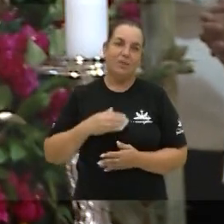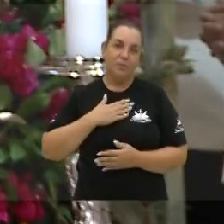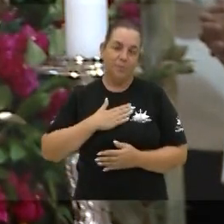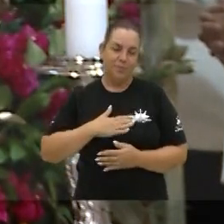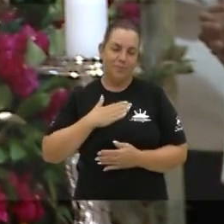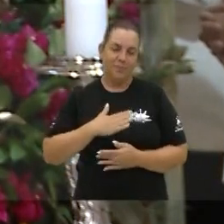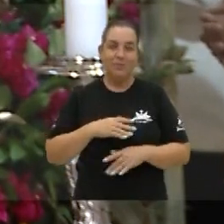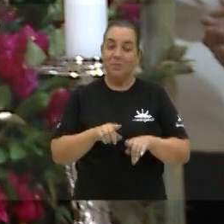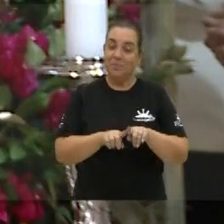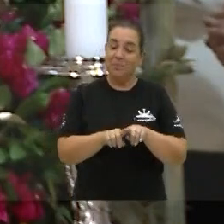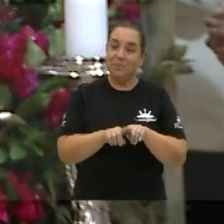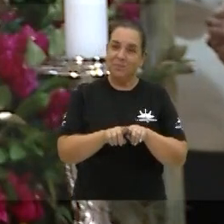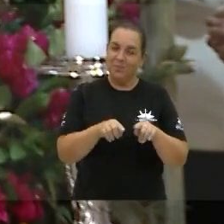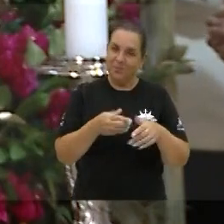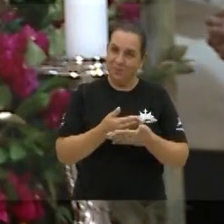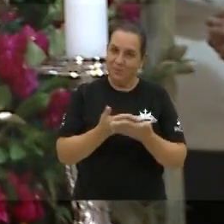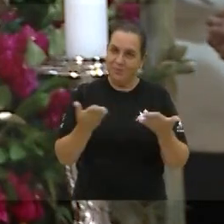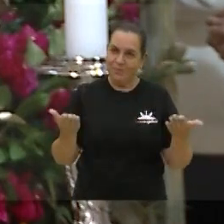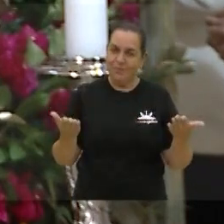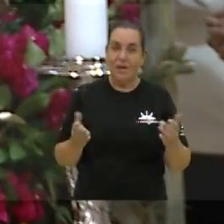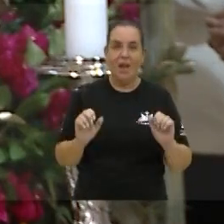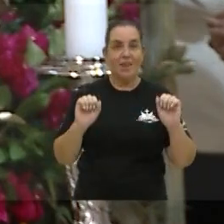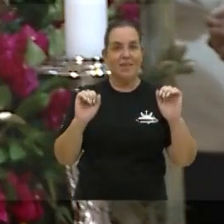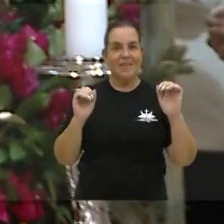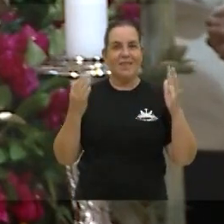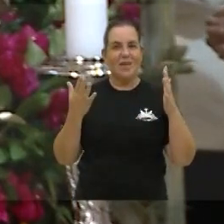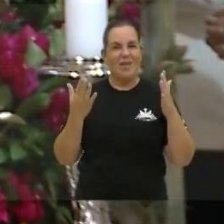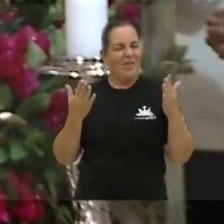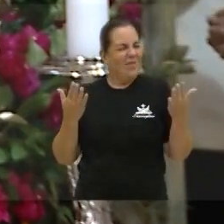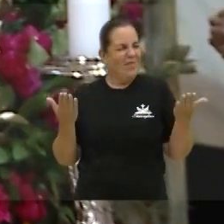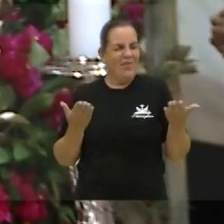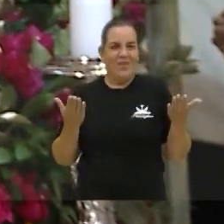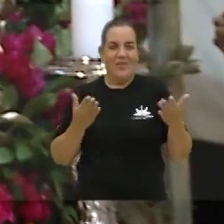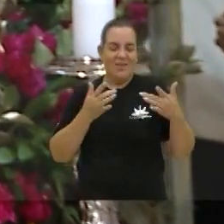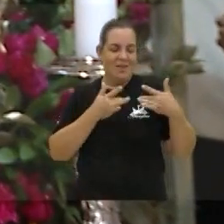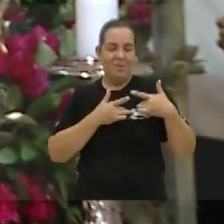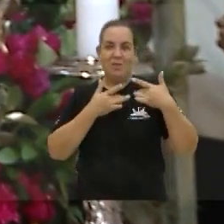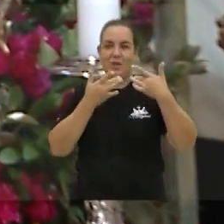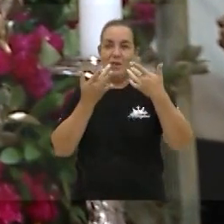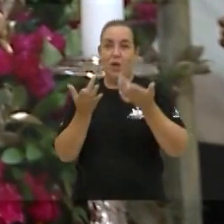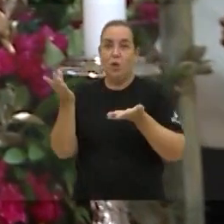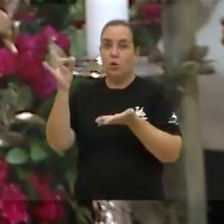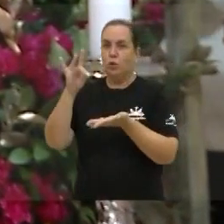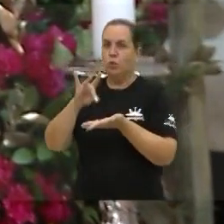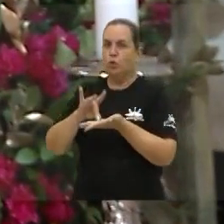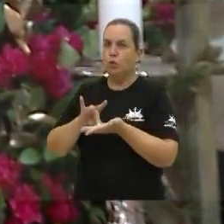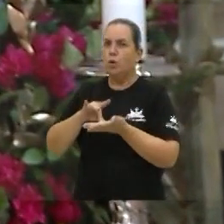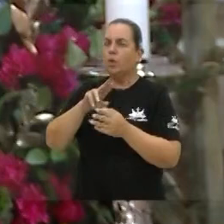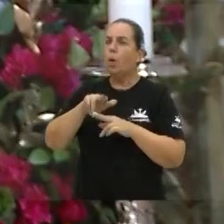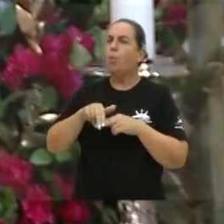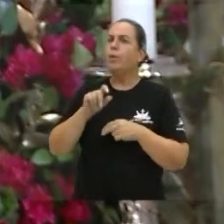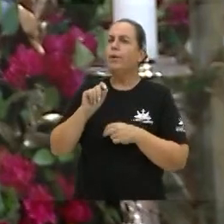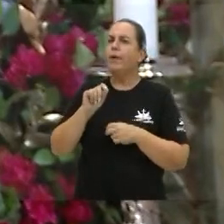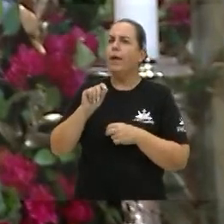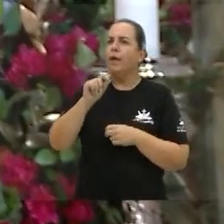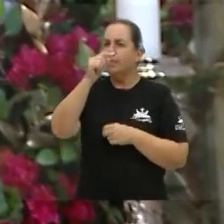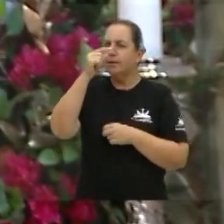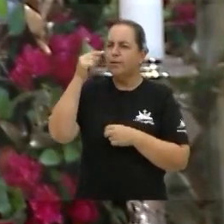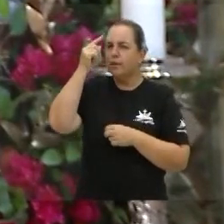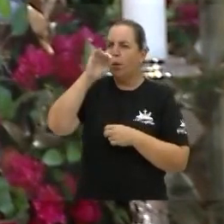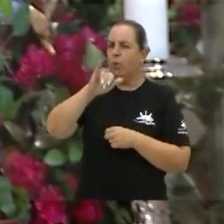Caríssimos, celebramos a festa da misericórdia, instituída por São João Paulo II.